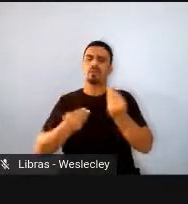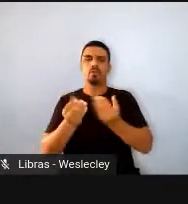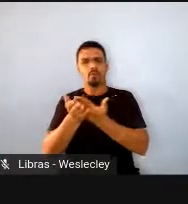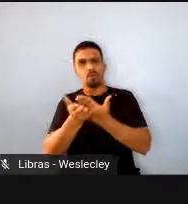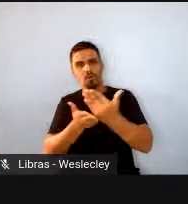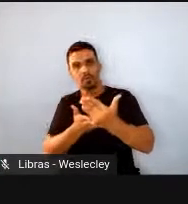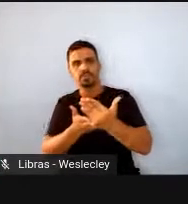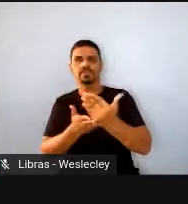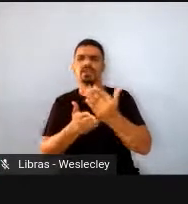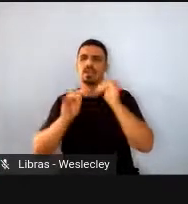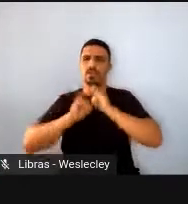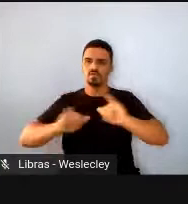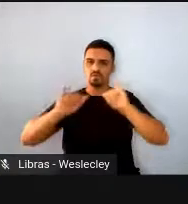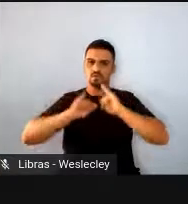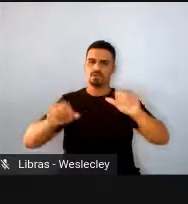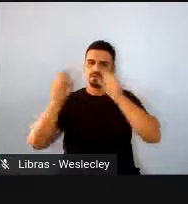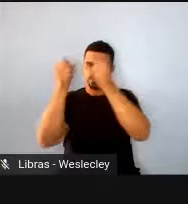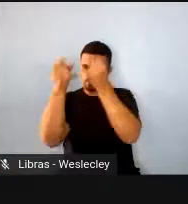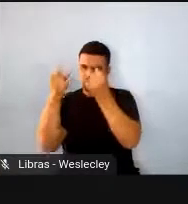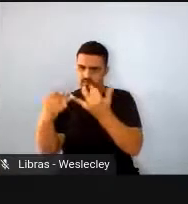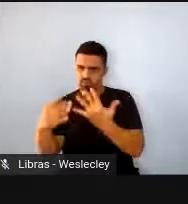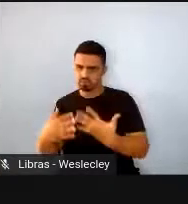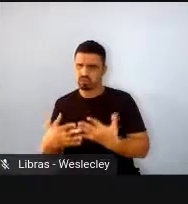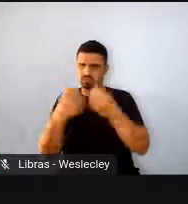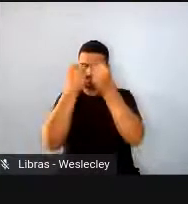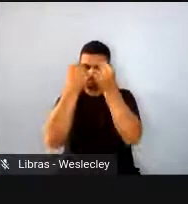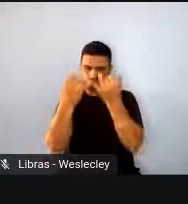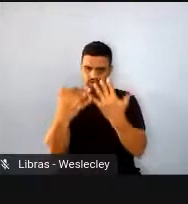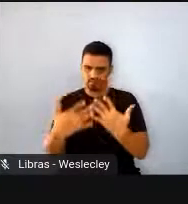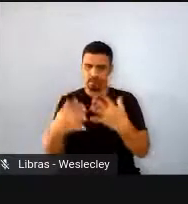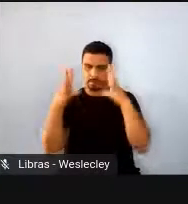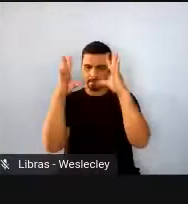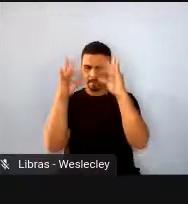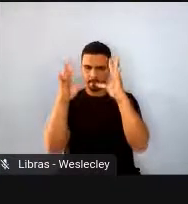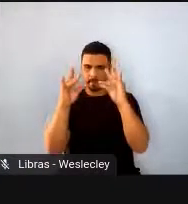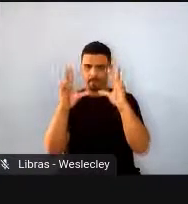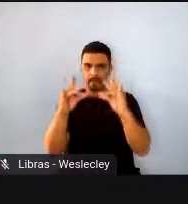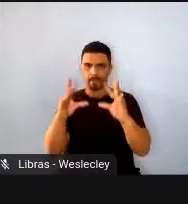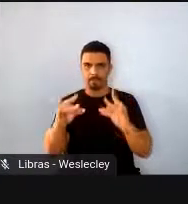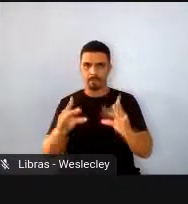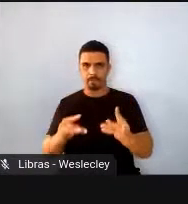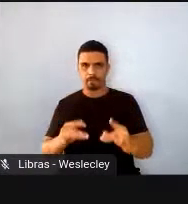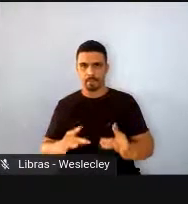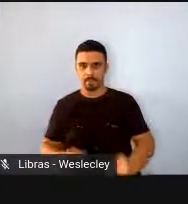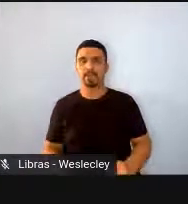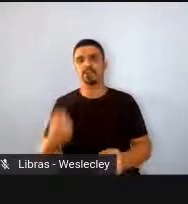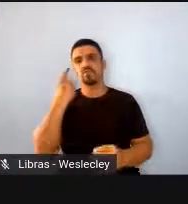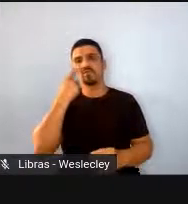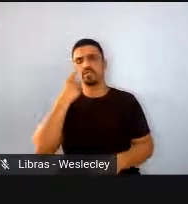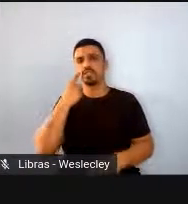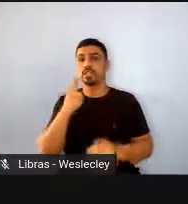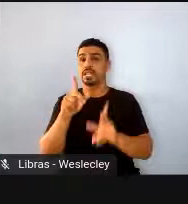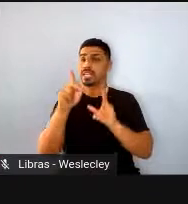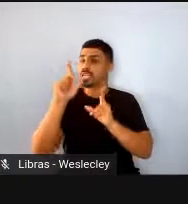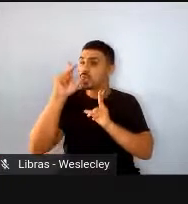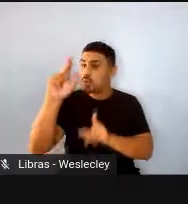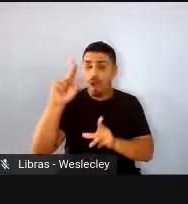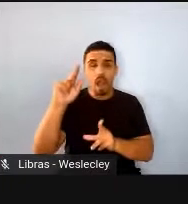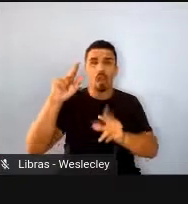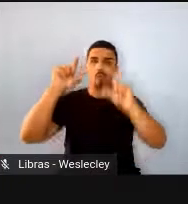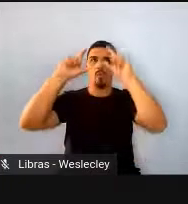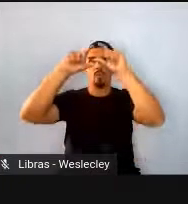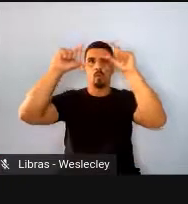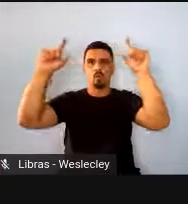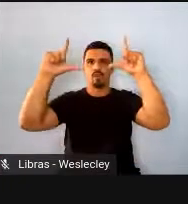informações mais explicadas para o cidadão. Então, note, aqui são os mesmos momentos, tá? Em cima e embaixo,